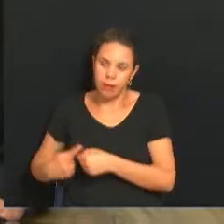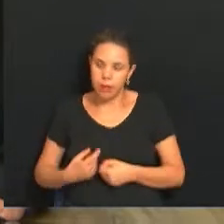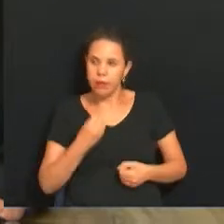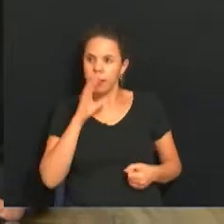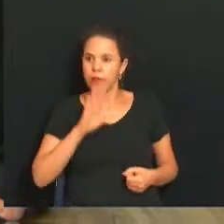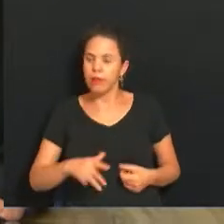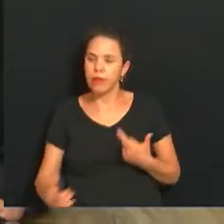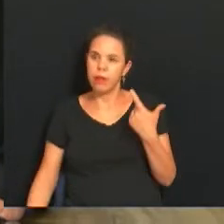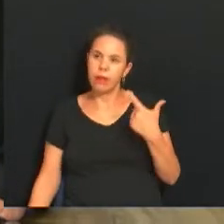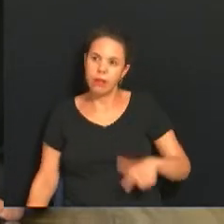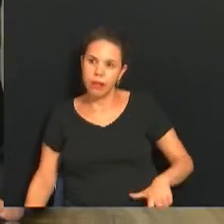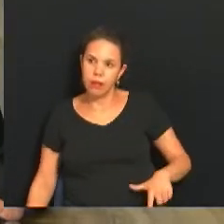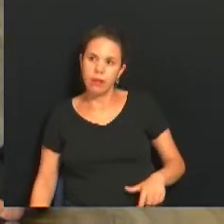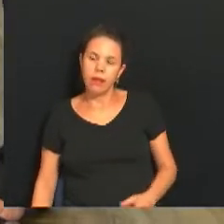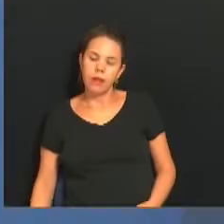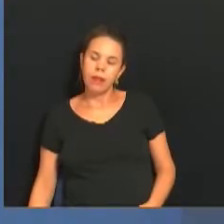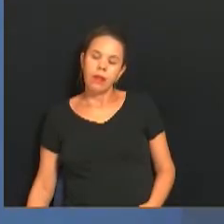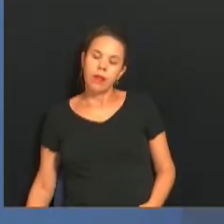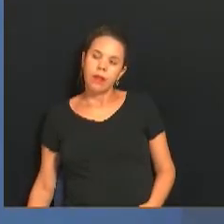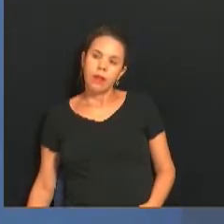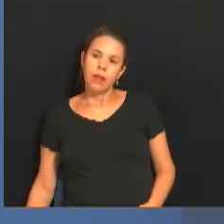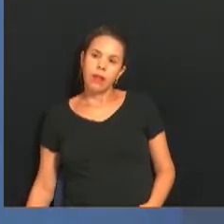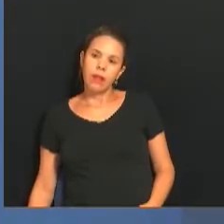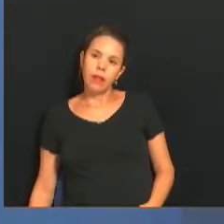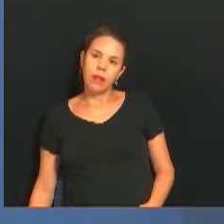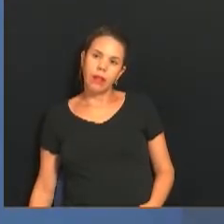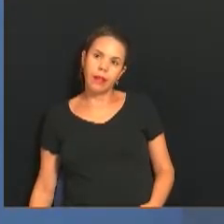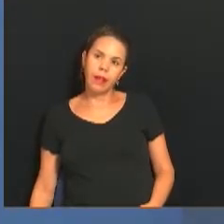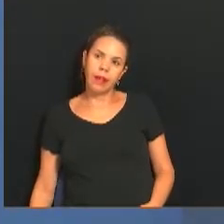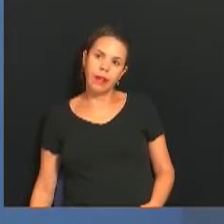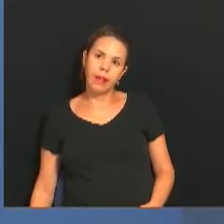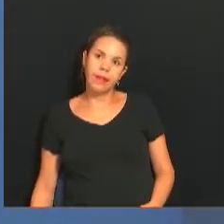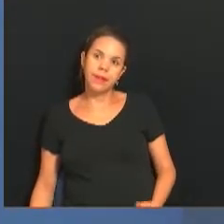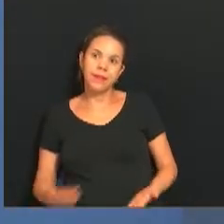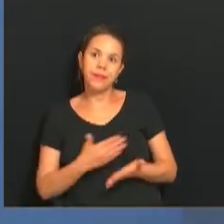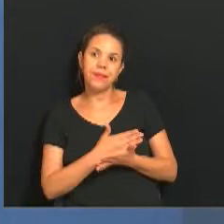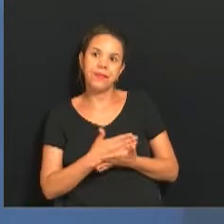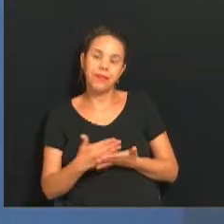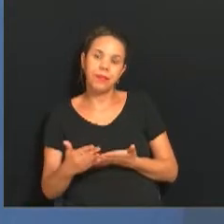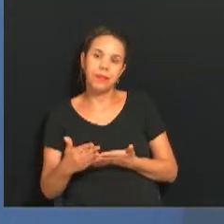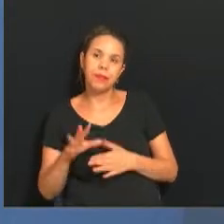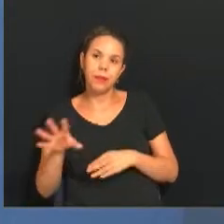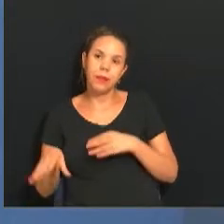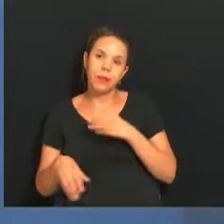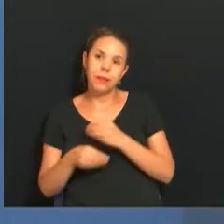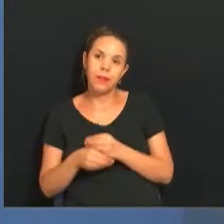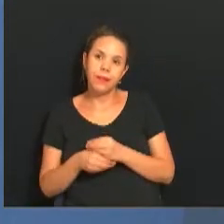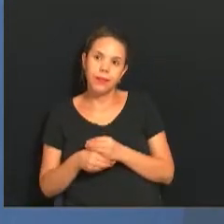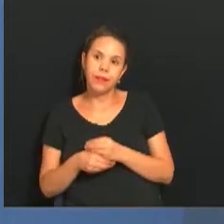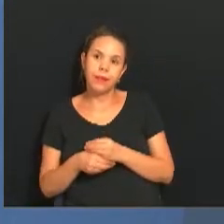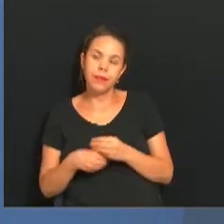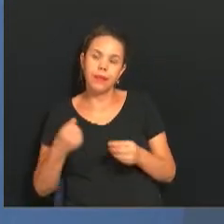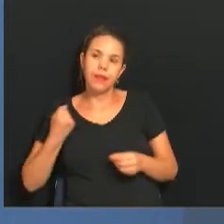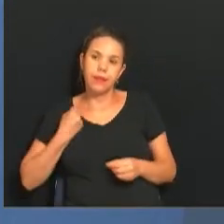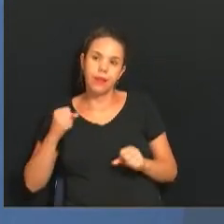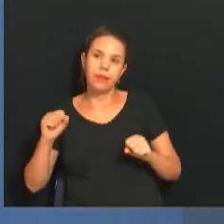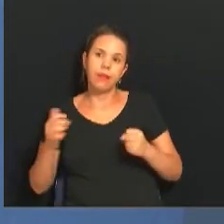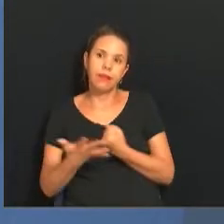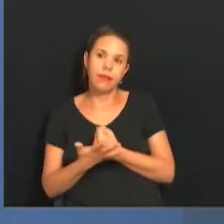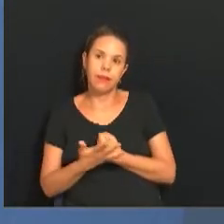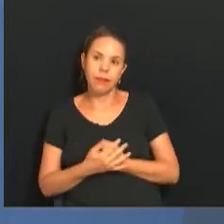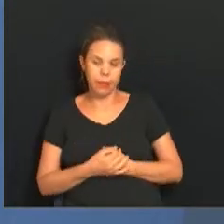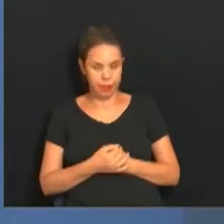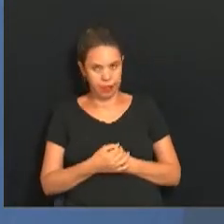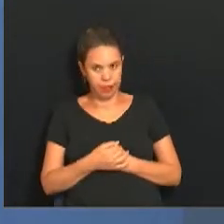uma vez. Boa tarde você de casa e a gente começa atualizando os números da Covid-19.